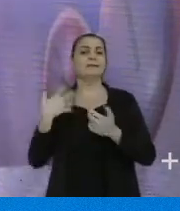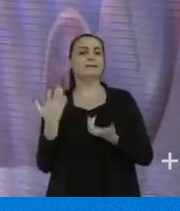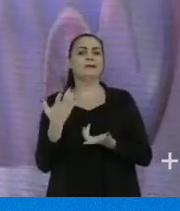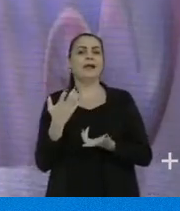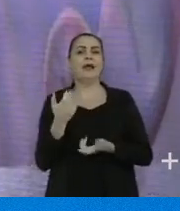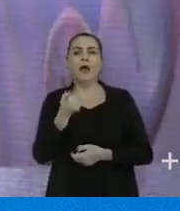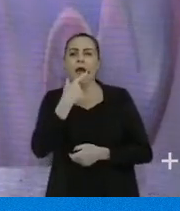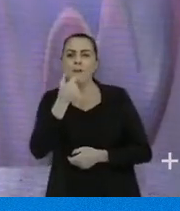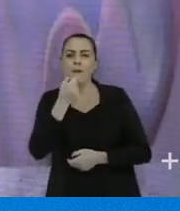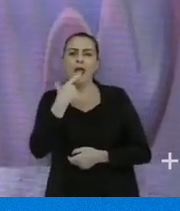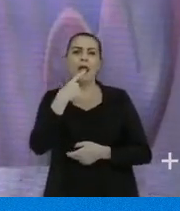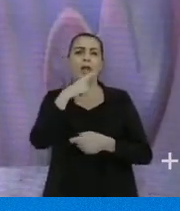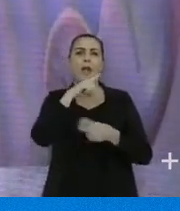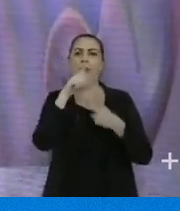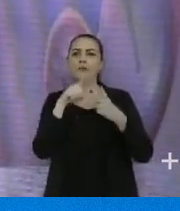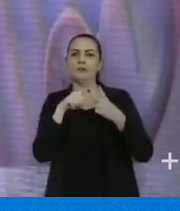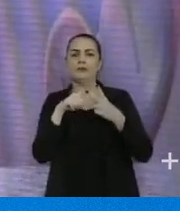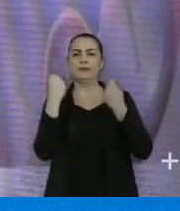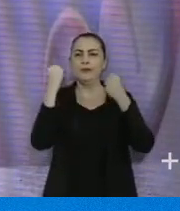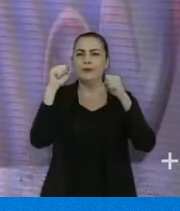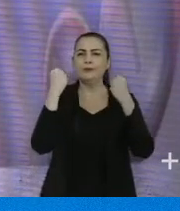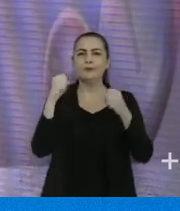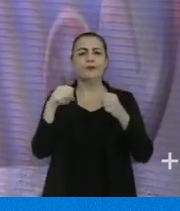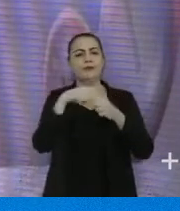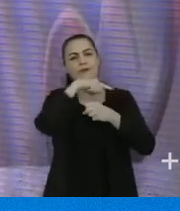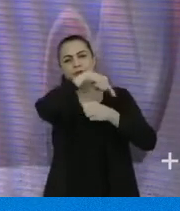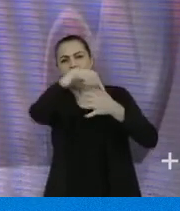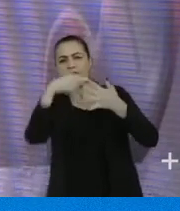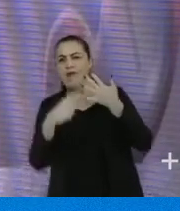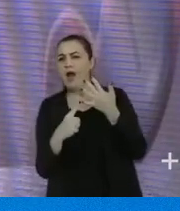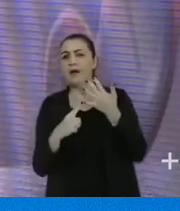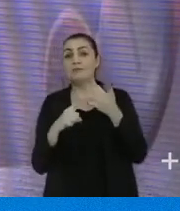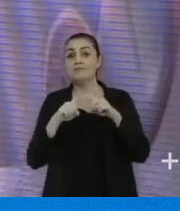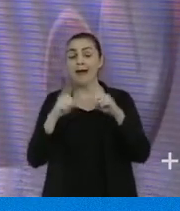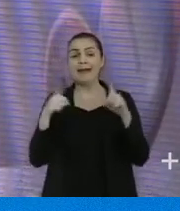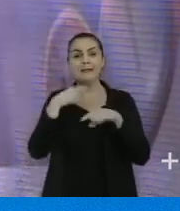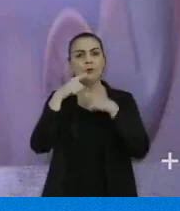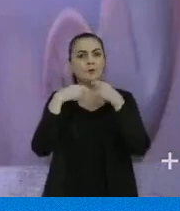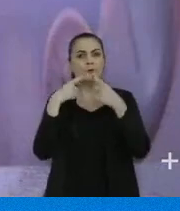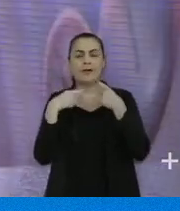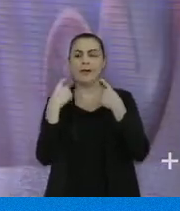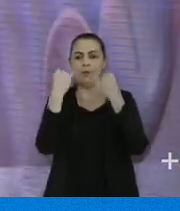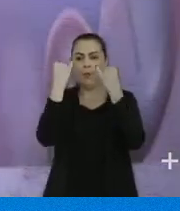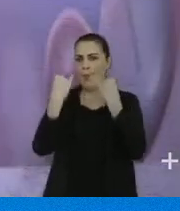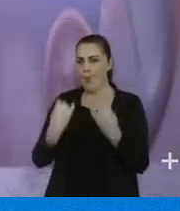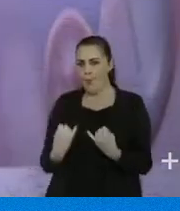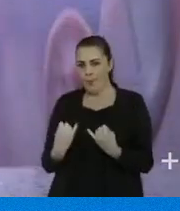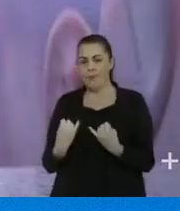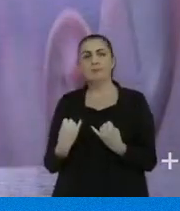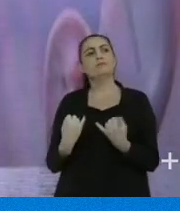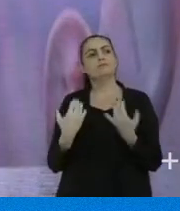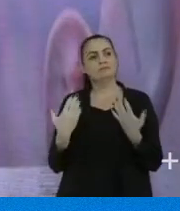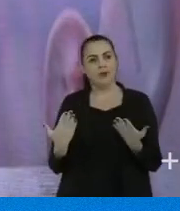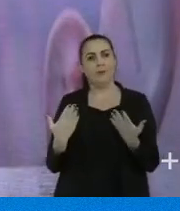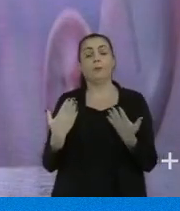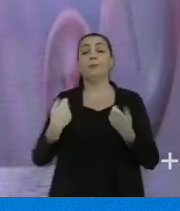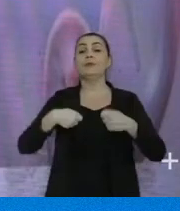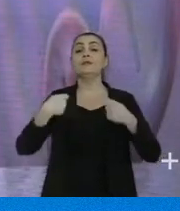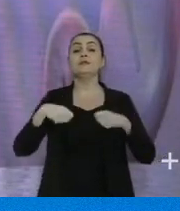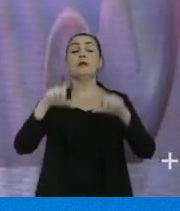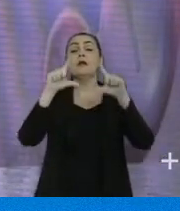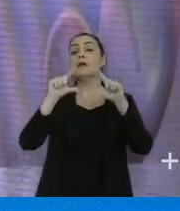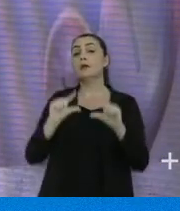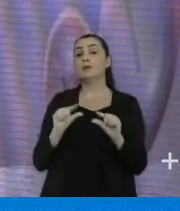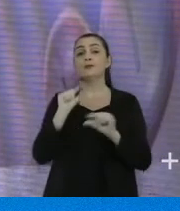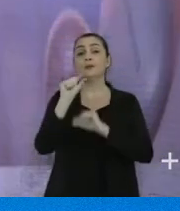àquelas substâncias, quando é que a gente diz que uma pessoa respondeu? Ela tem que, pelo menos, reduzir 5% do